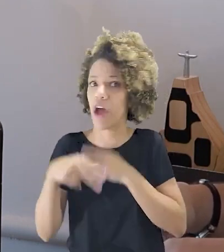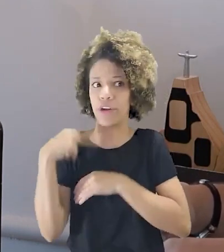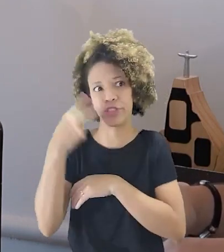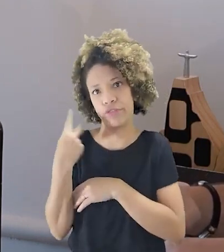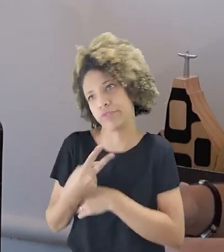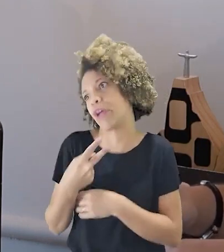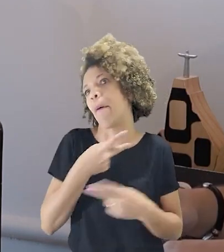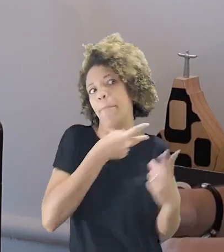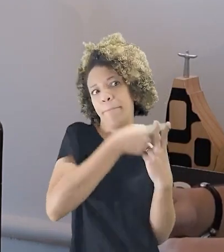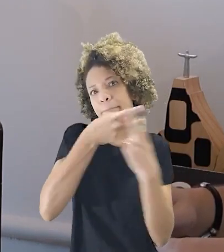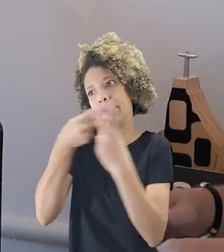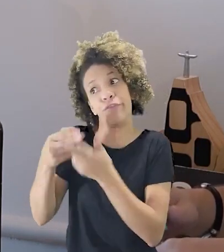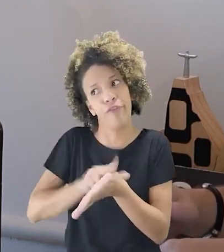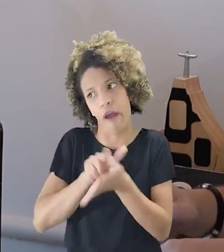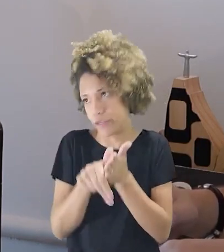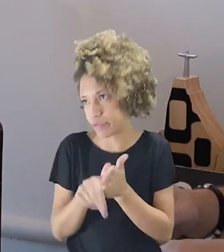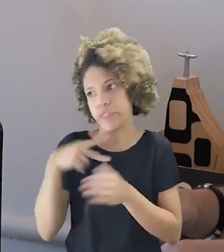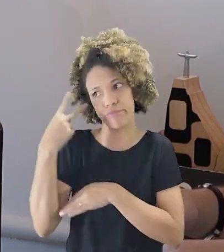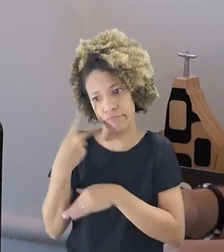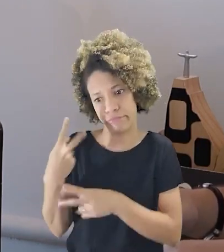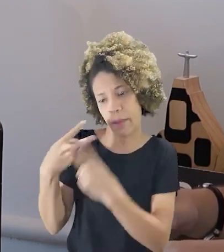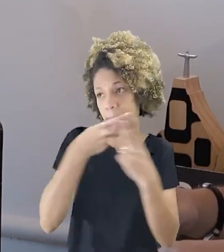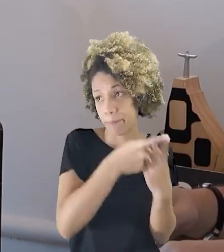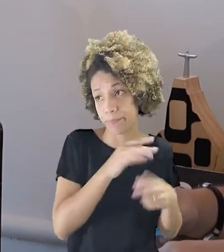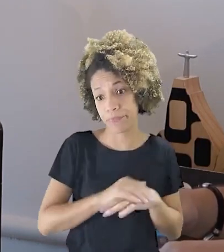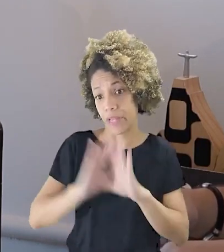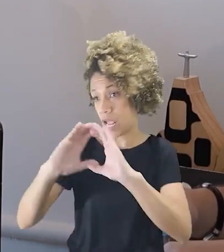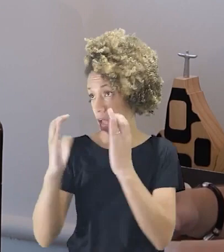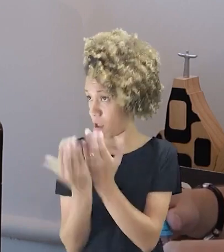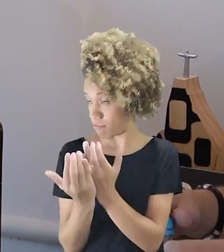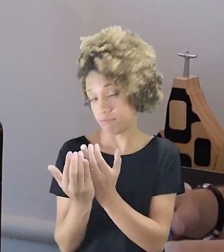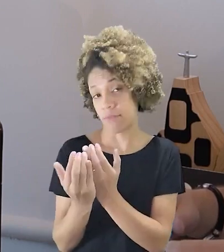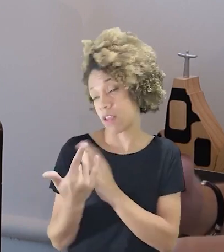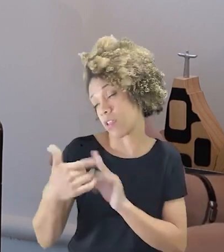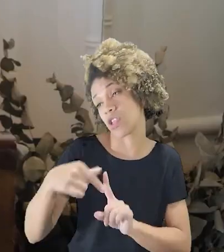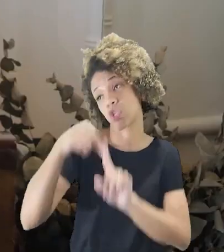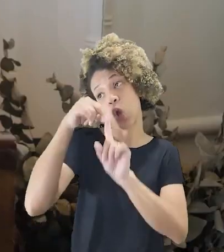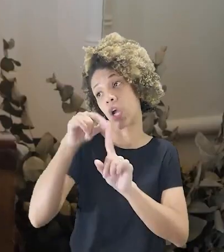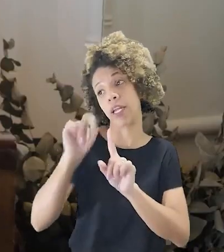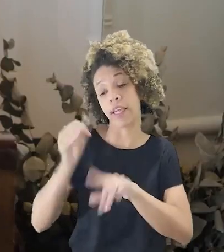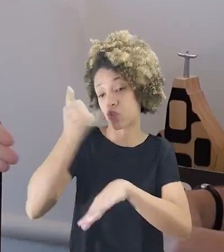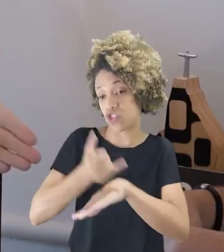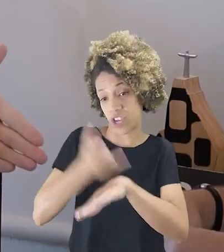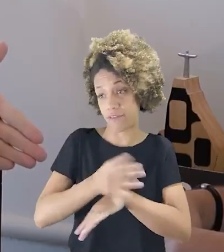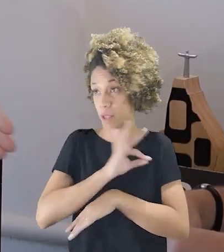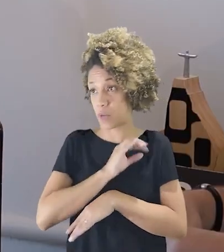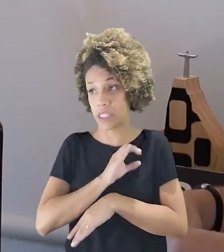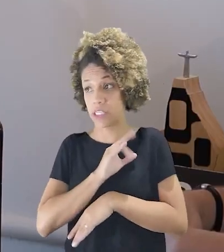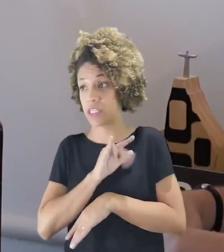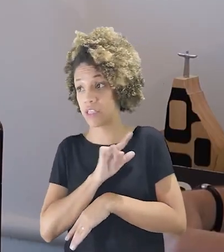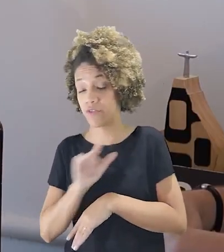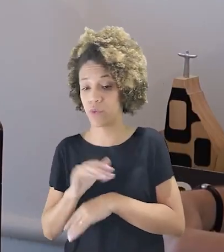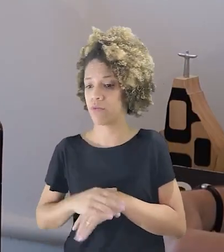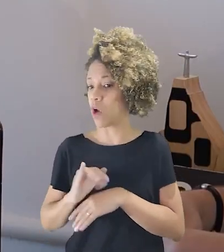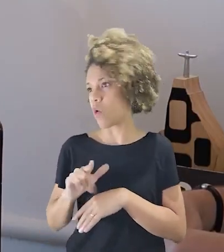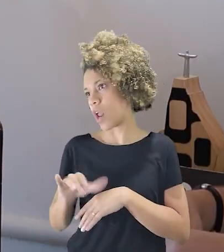foram presos, né? Muitos deputados presos, a Alerj aqui escolhe o secretário de Polícia Civil, né? Semana passada, o Cláudio colocou